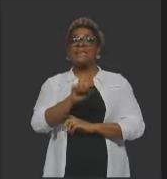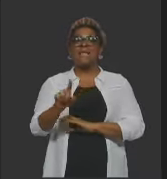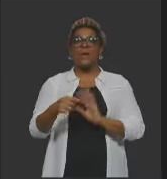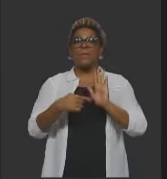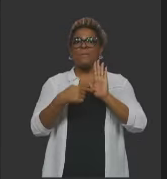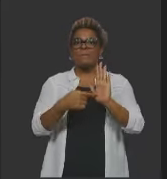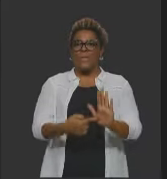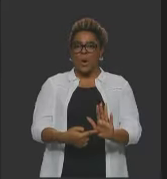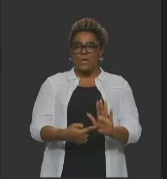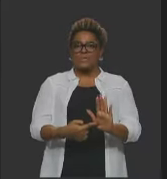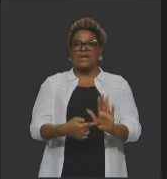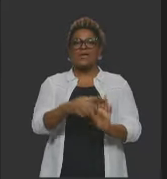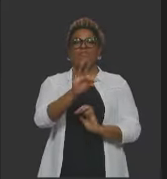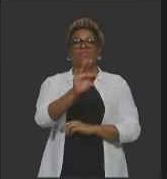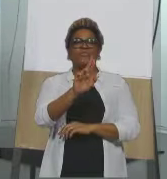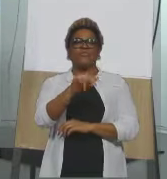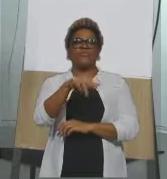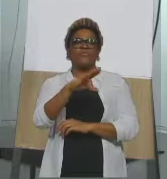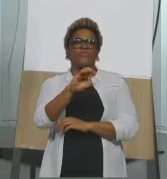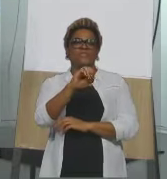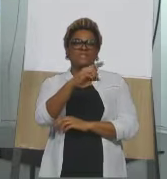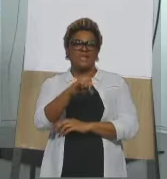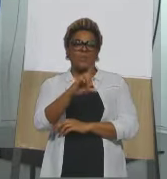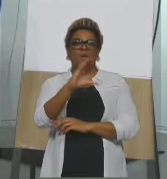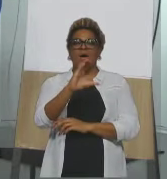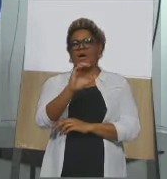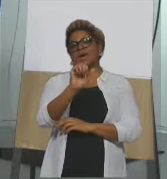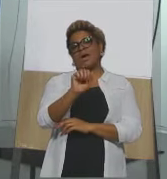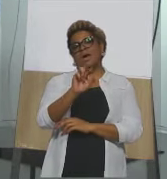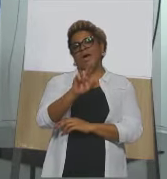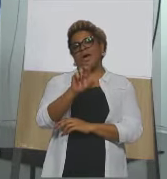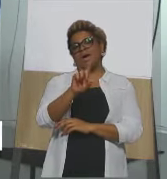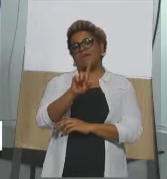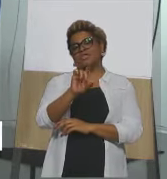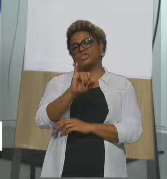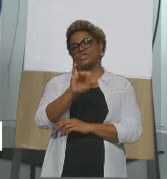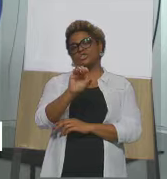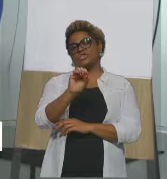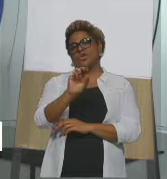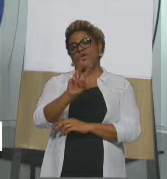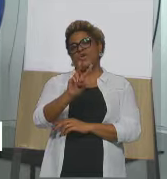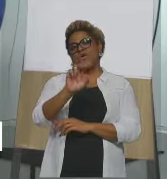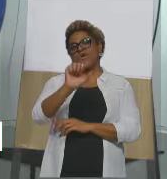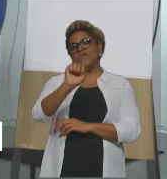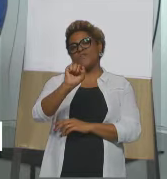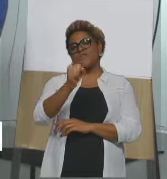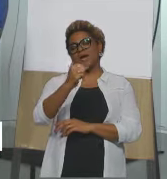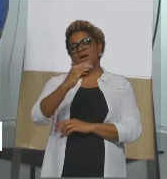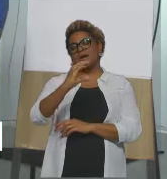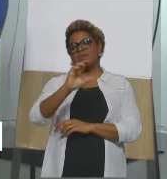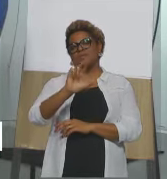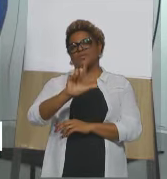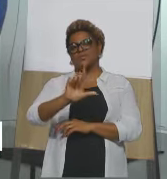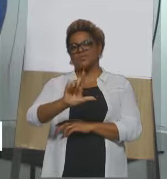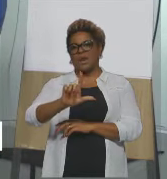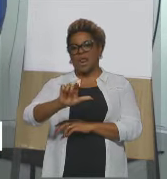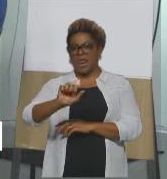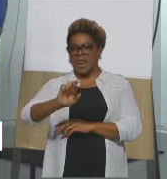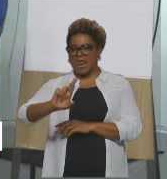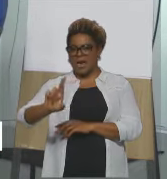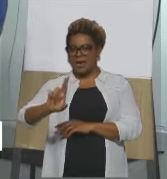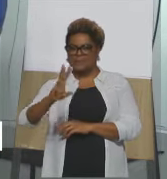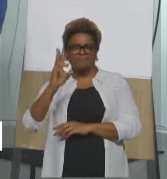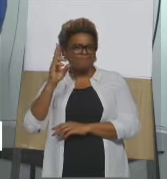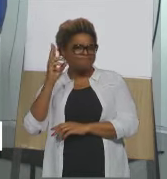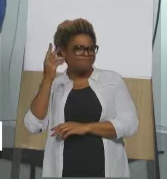cardiovascular. Vamos analisar, né, Bruninha, para ver? Vamos pensar. Vamos pensar juntas? Transporte de